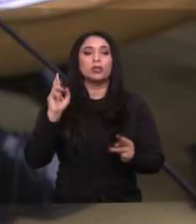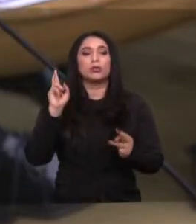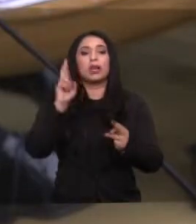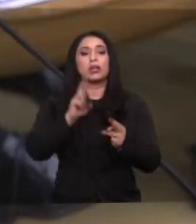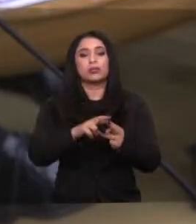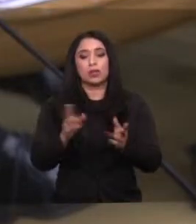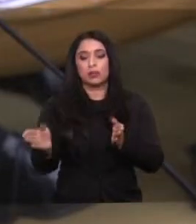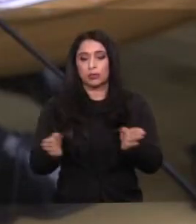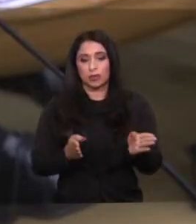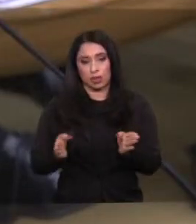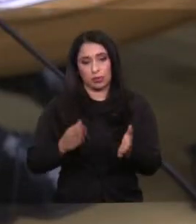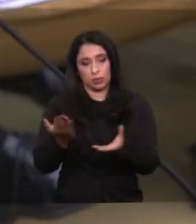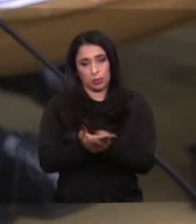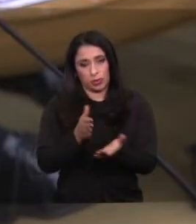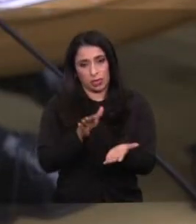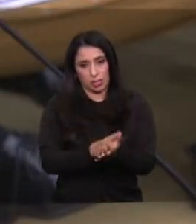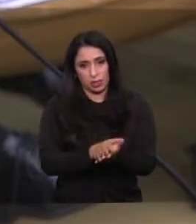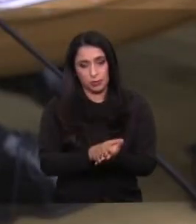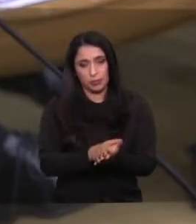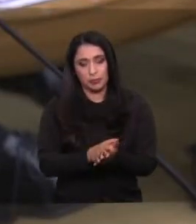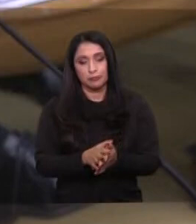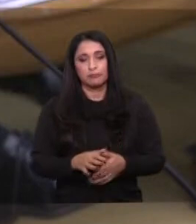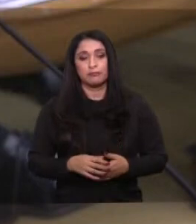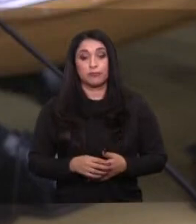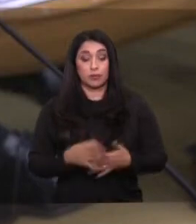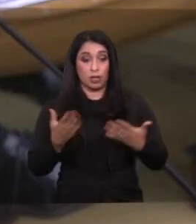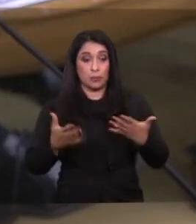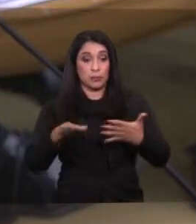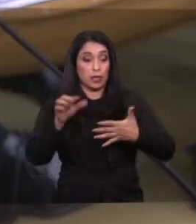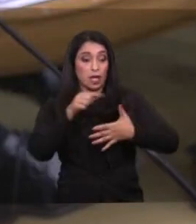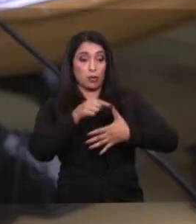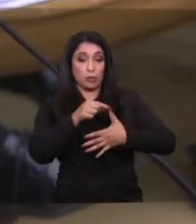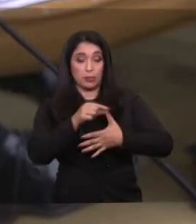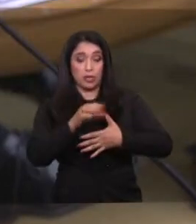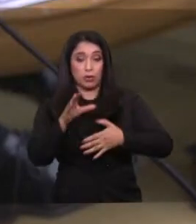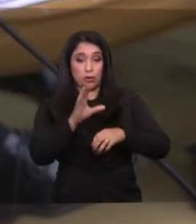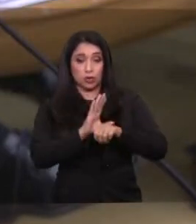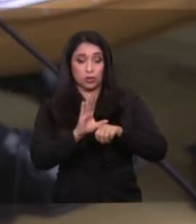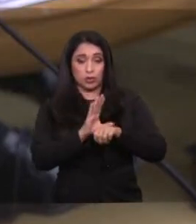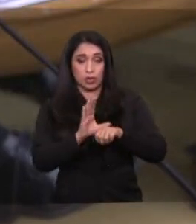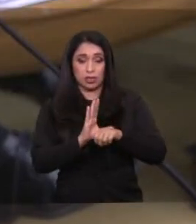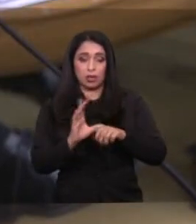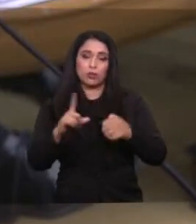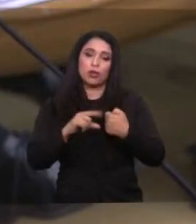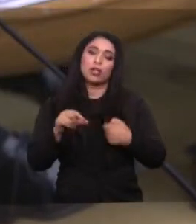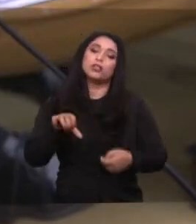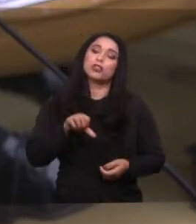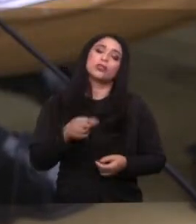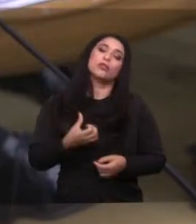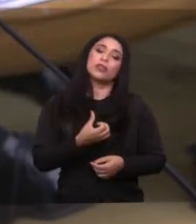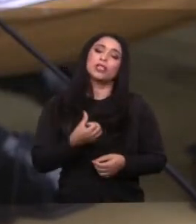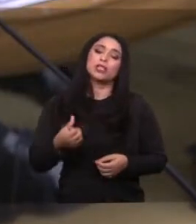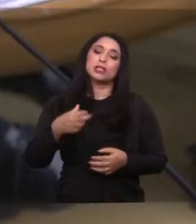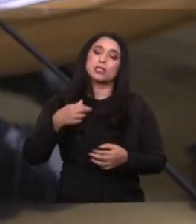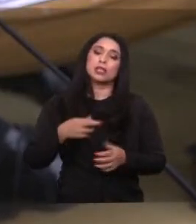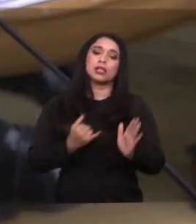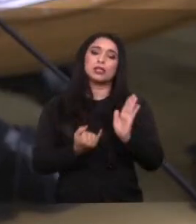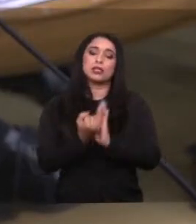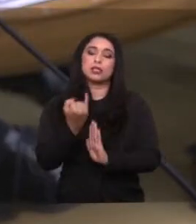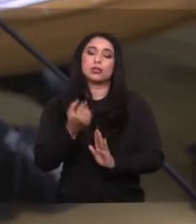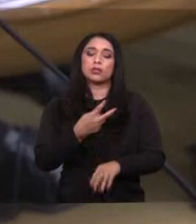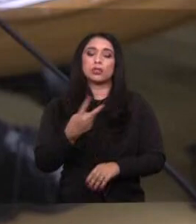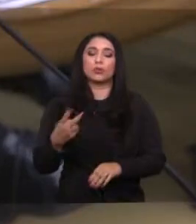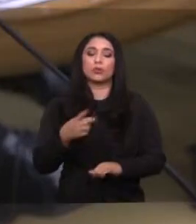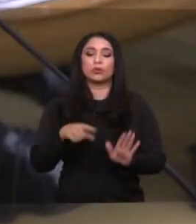processo. Quanto ao primeiro ponto, a Constituição Federal, no seu artigo 96, inciso 2º, alínea